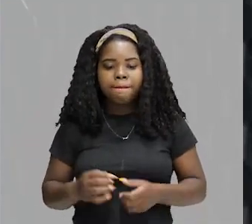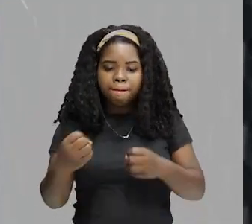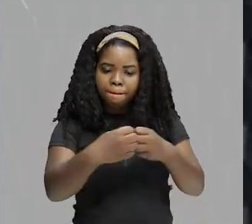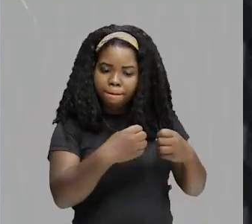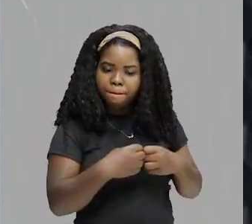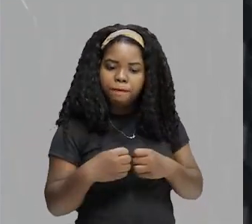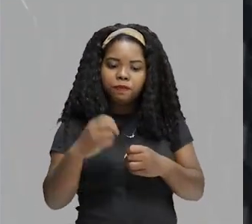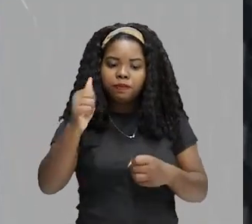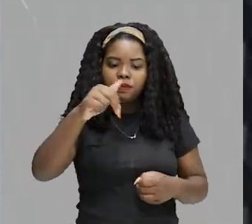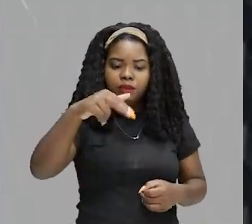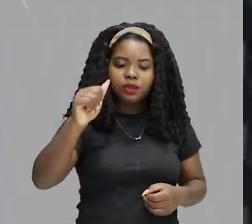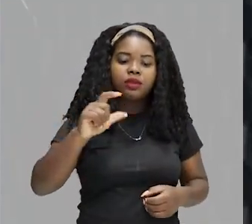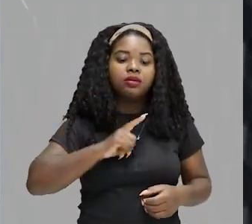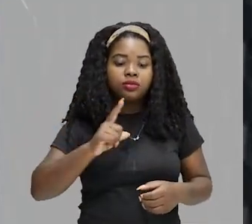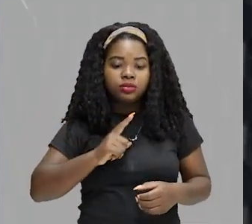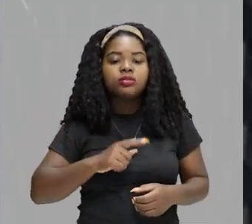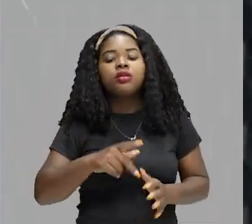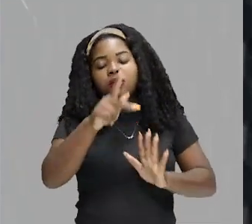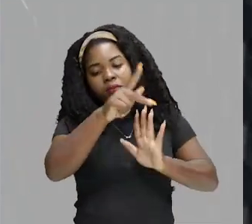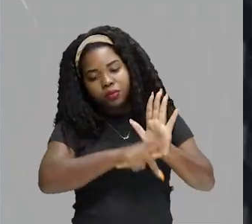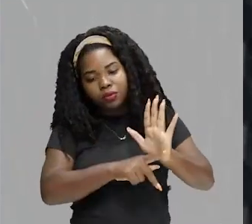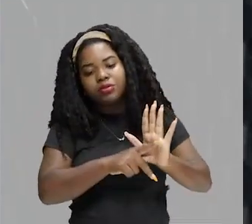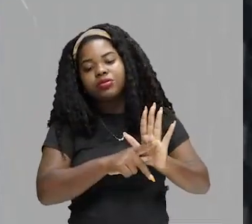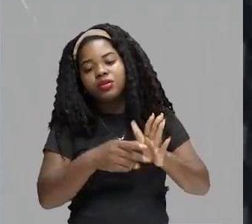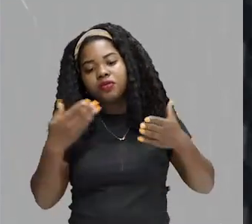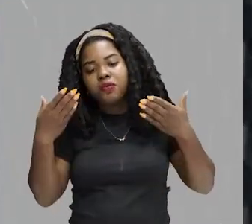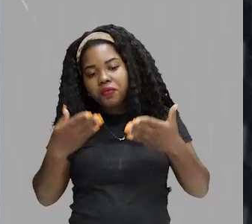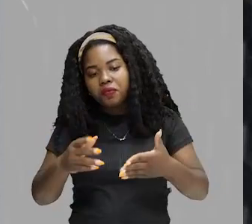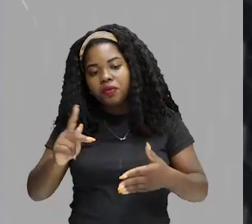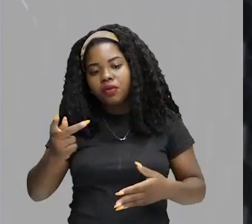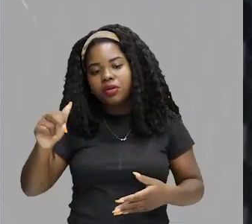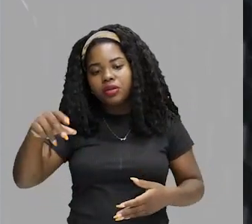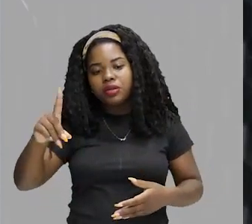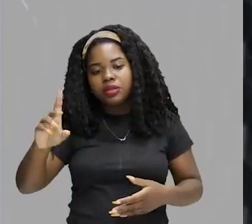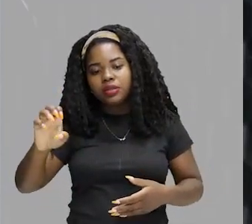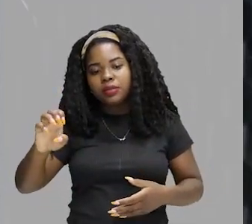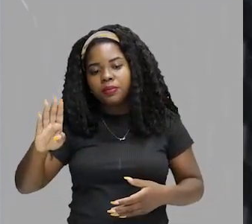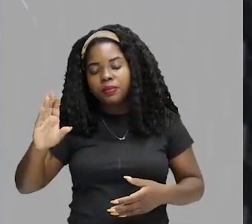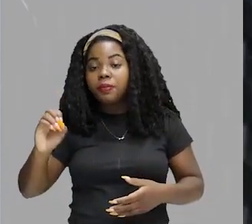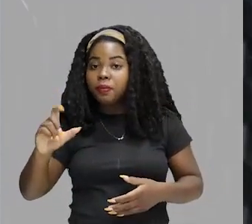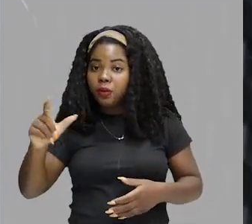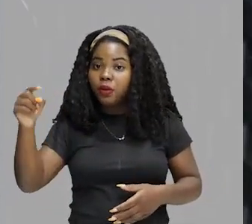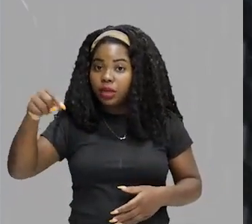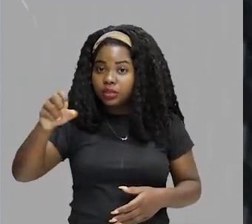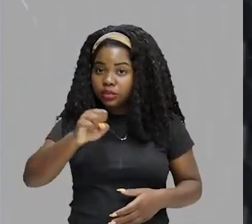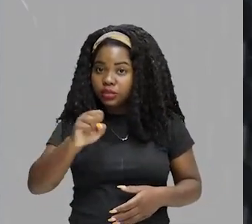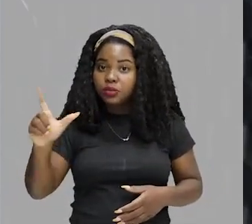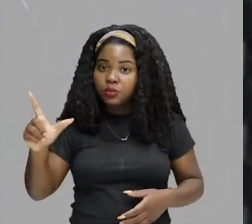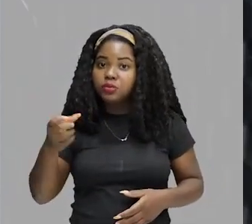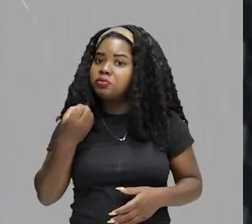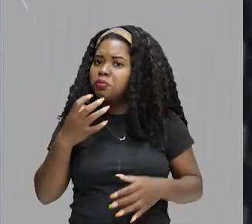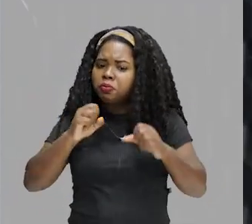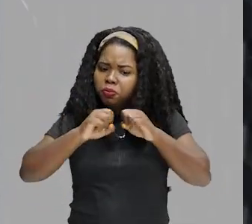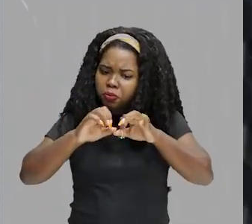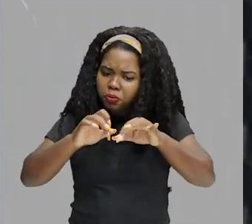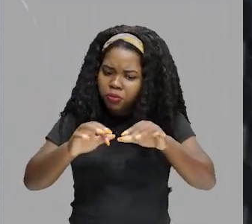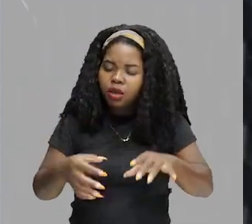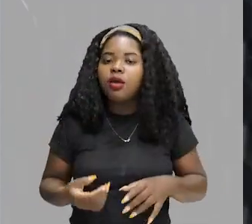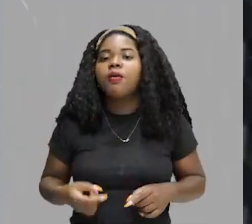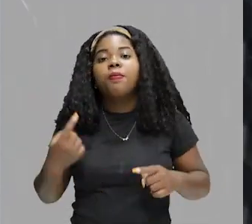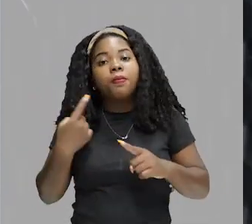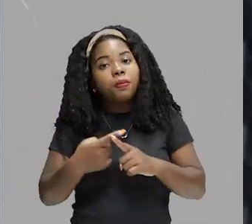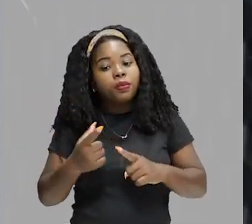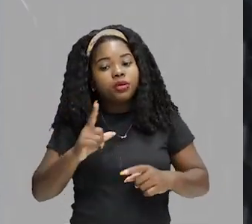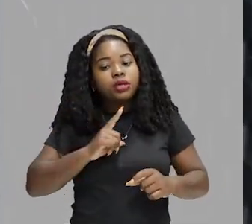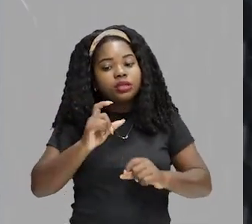Paula, existe um projeto social de handebol. O handebol ele é emancipado aqui em São Luís. Por quê?